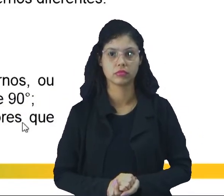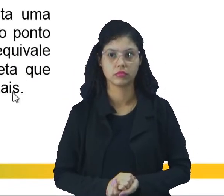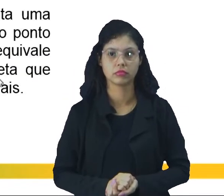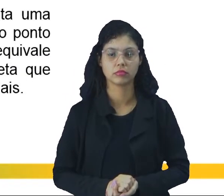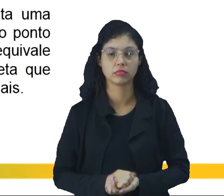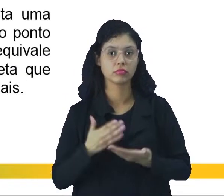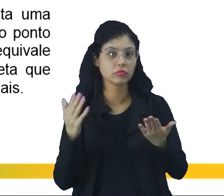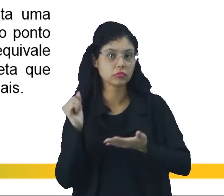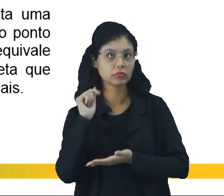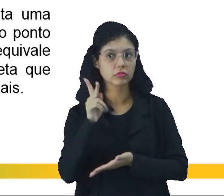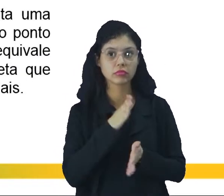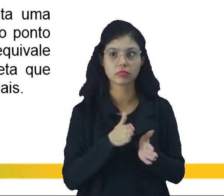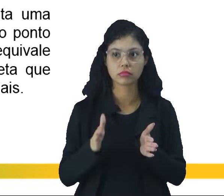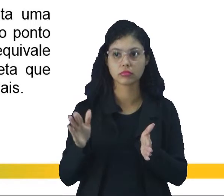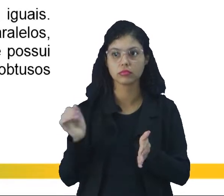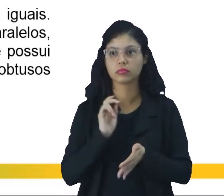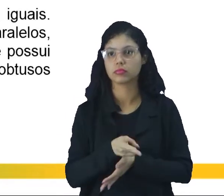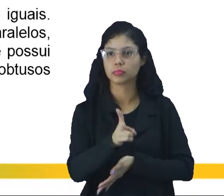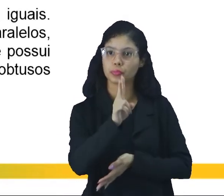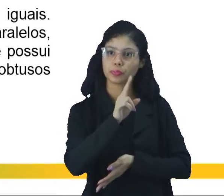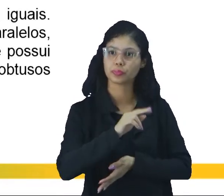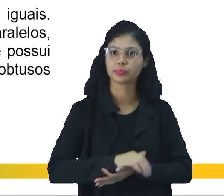Ok? Então vamos dar sequência.